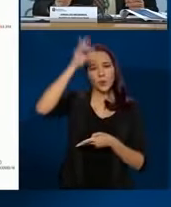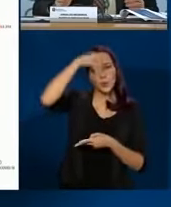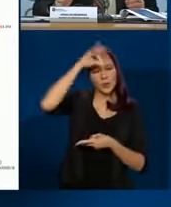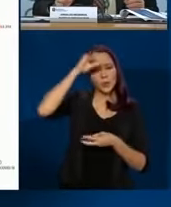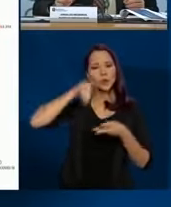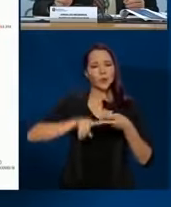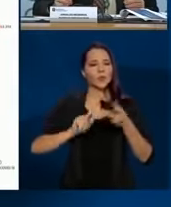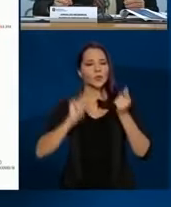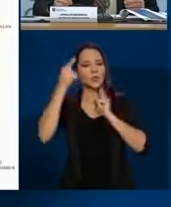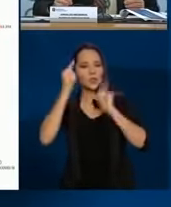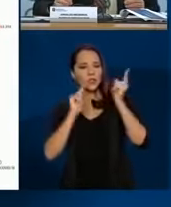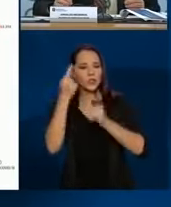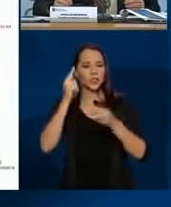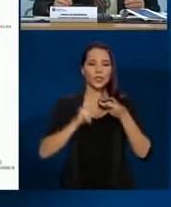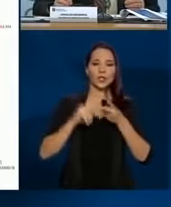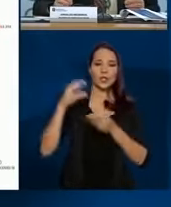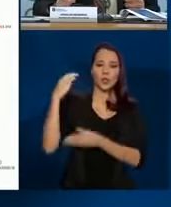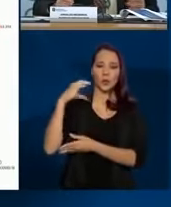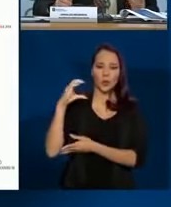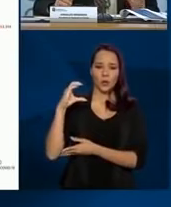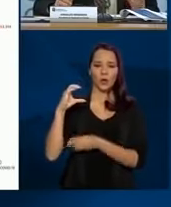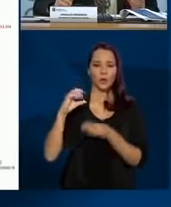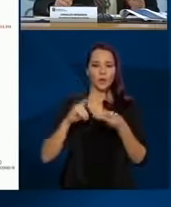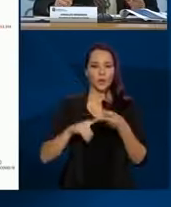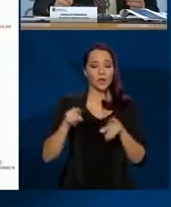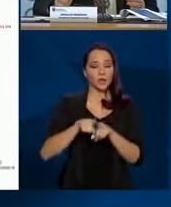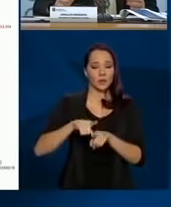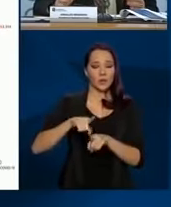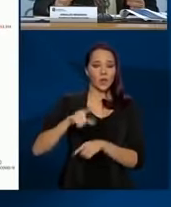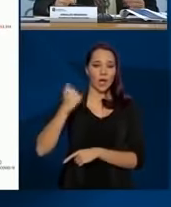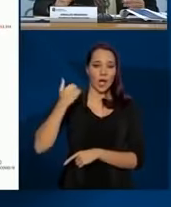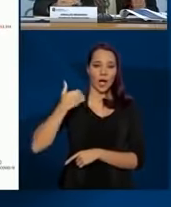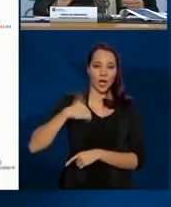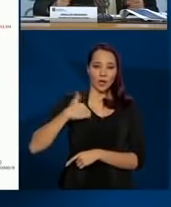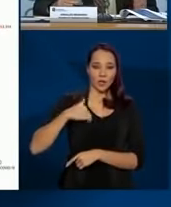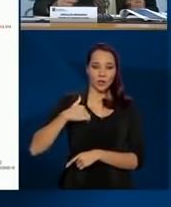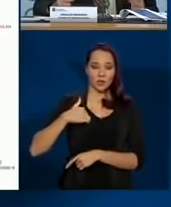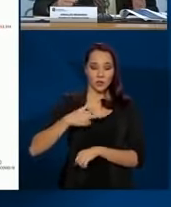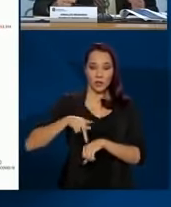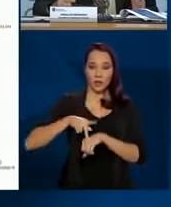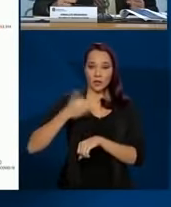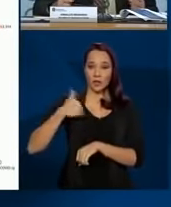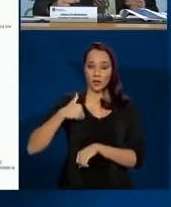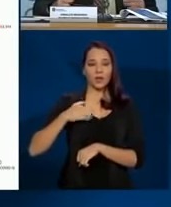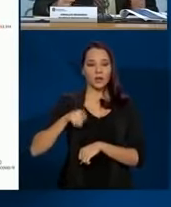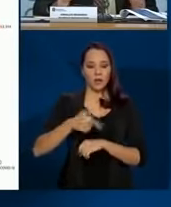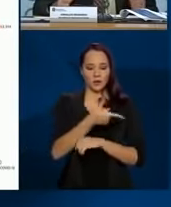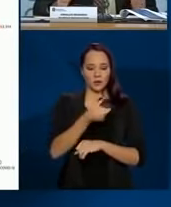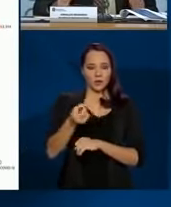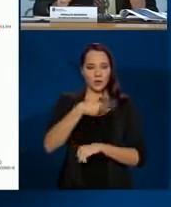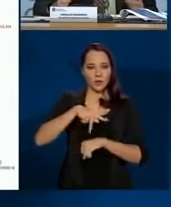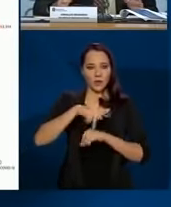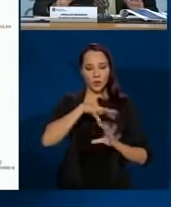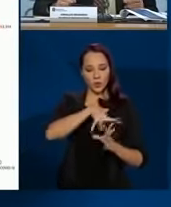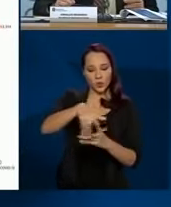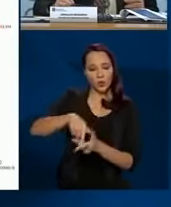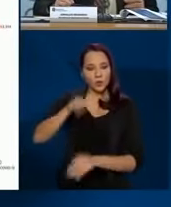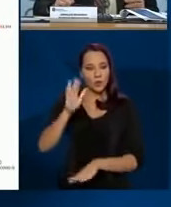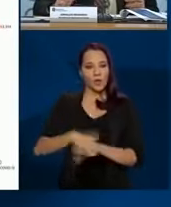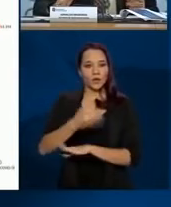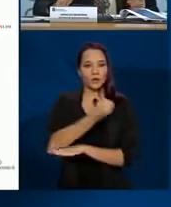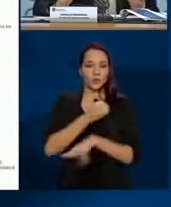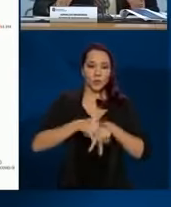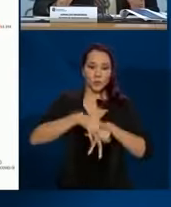Chile, Colômbia e a Argentina, que entre os 20 países do mundo com maior número de casos,